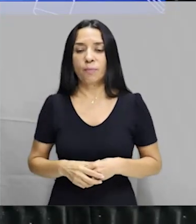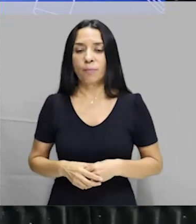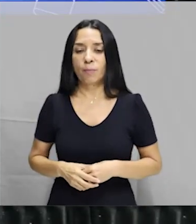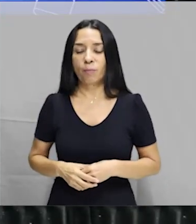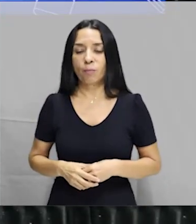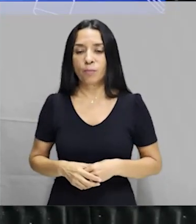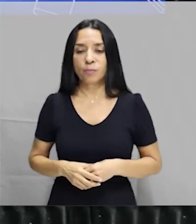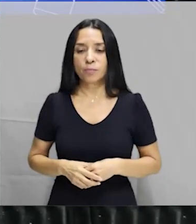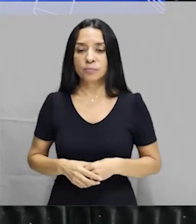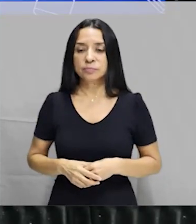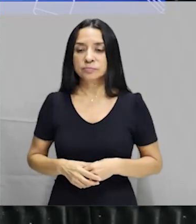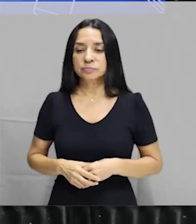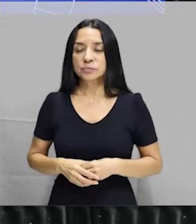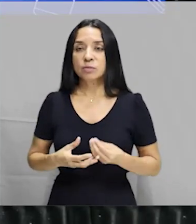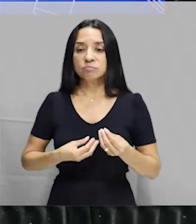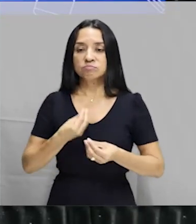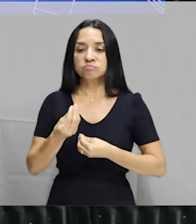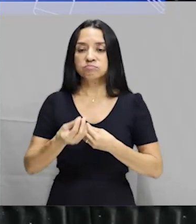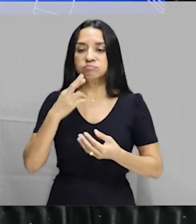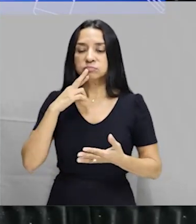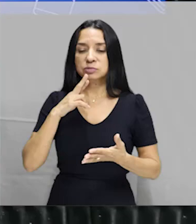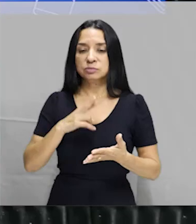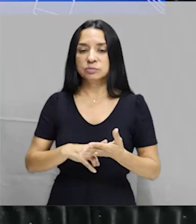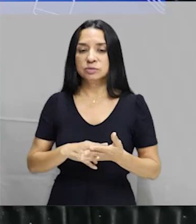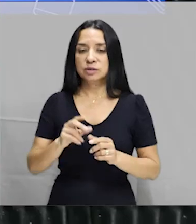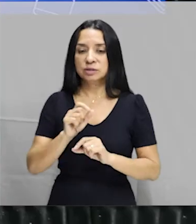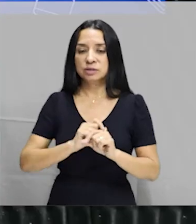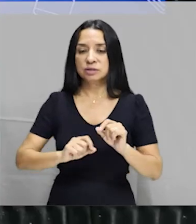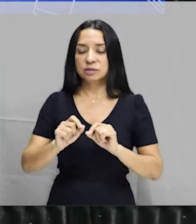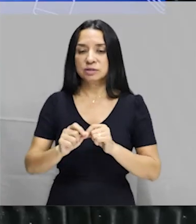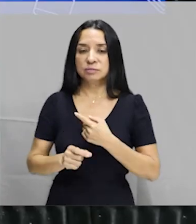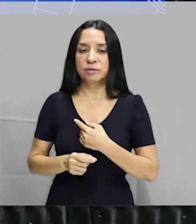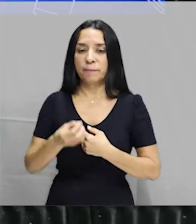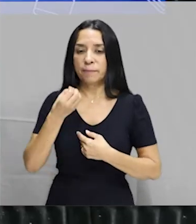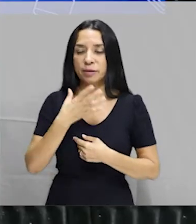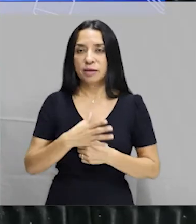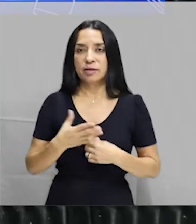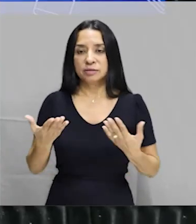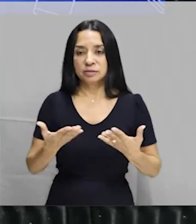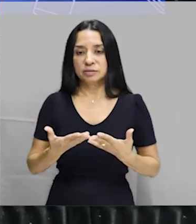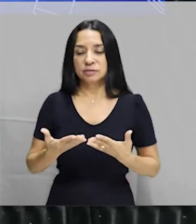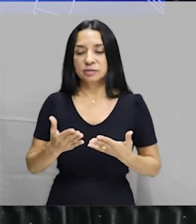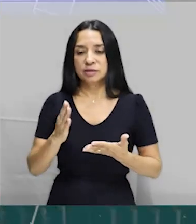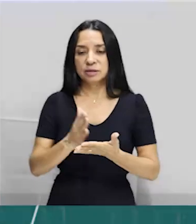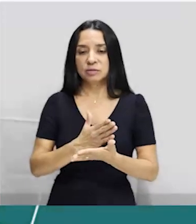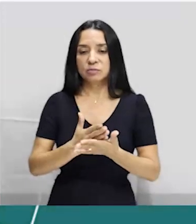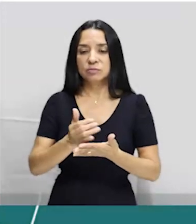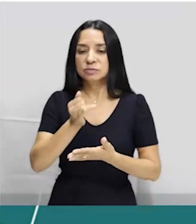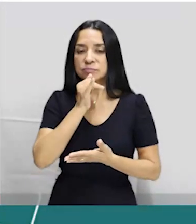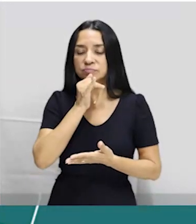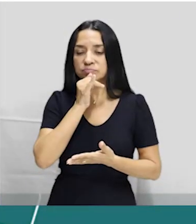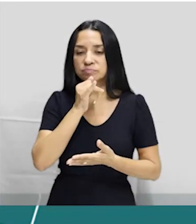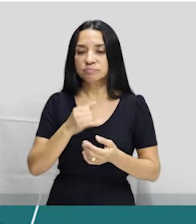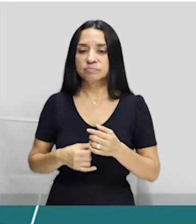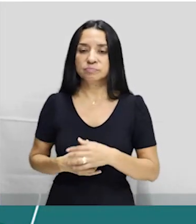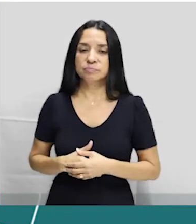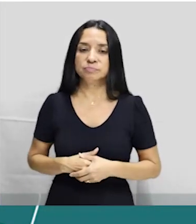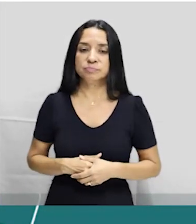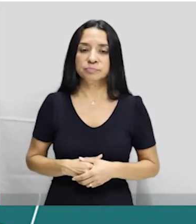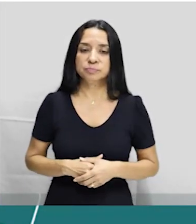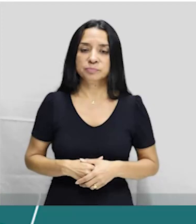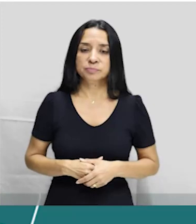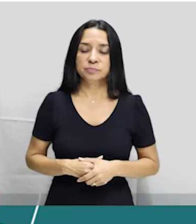vosotros? São as formas de responder aquelas expressões. Bem, vamos aqui a alguns exemplos. Em